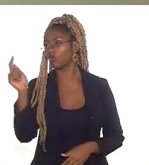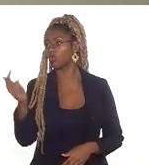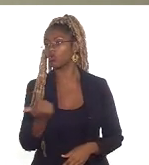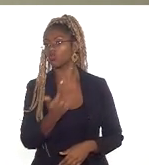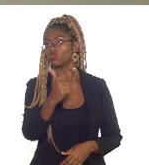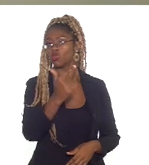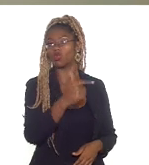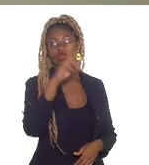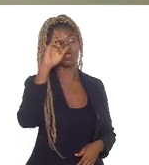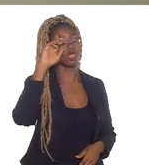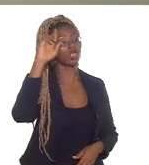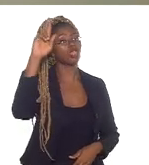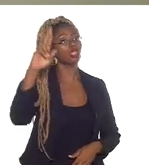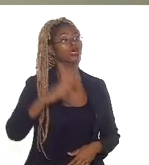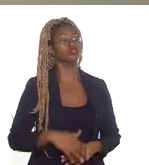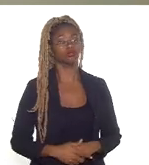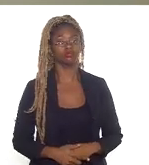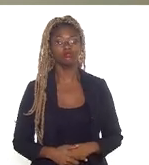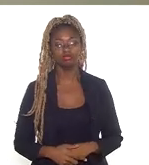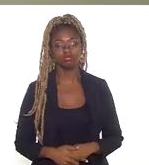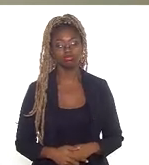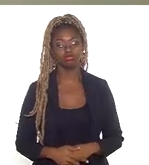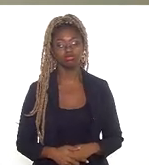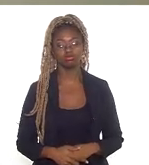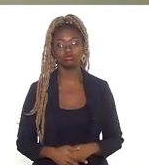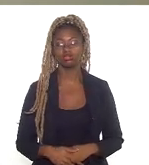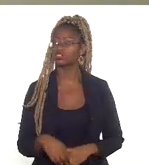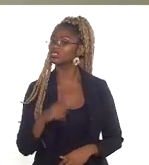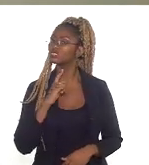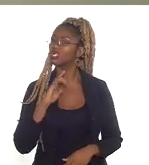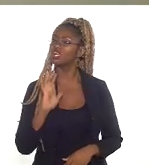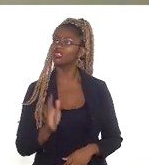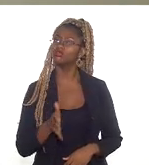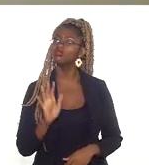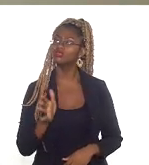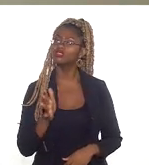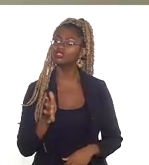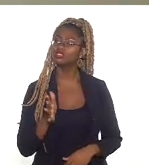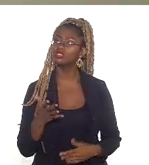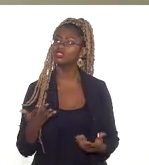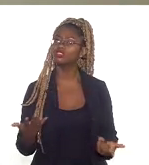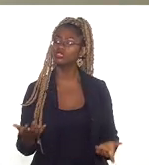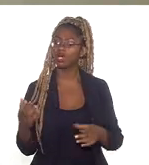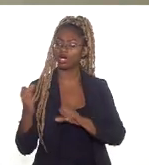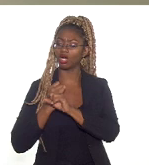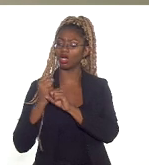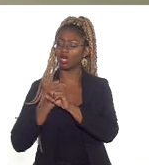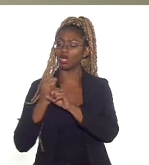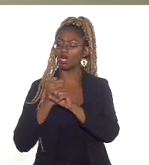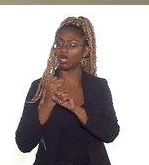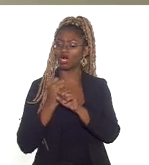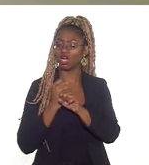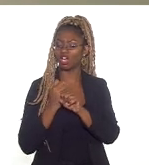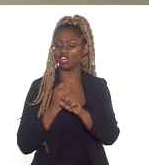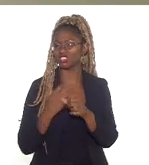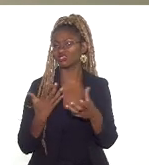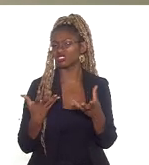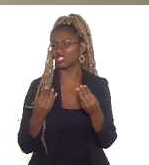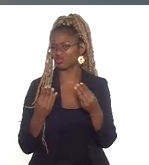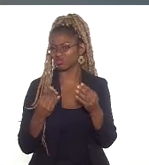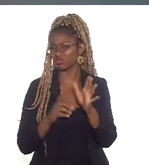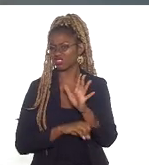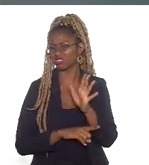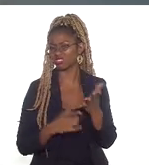o período que só está aí, já houve anos que houve bastante glosa?